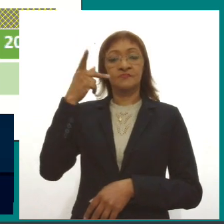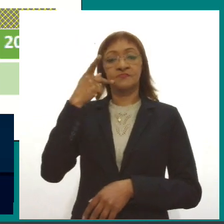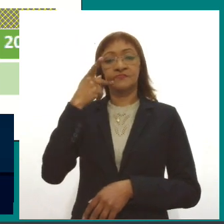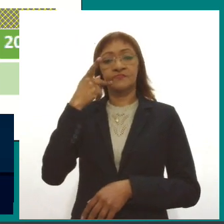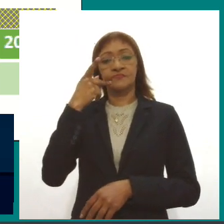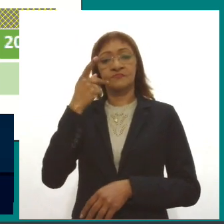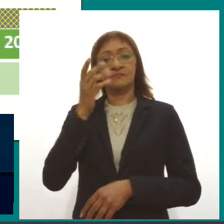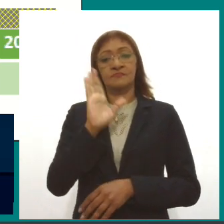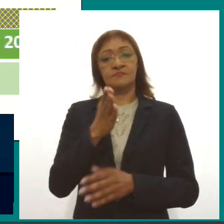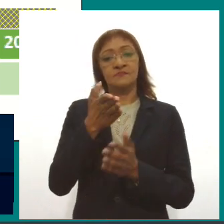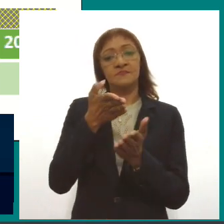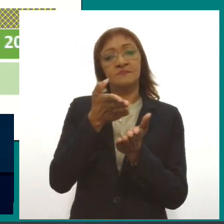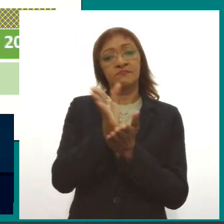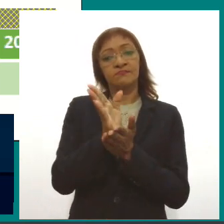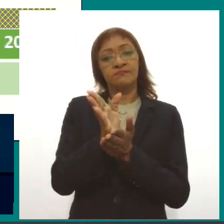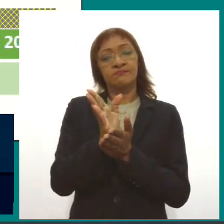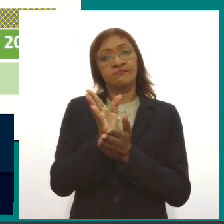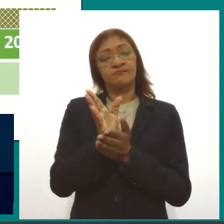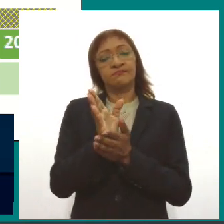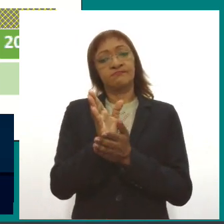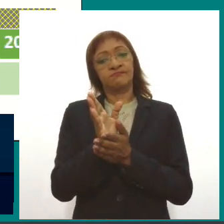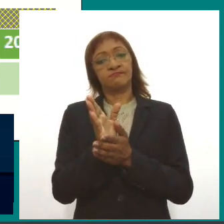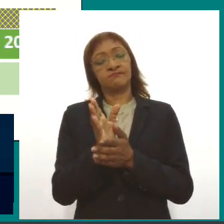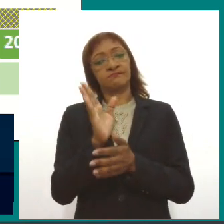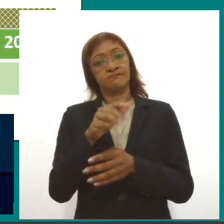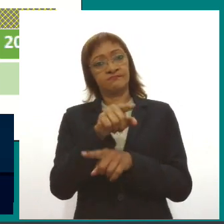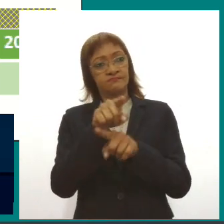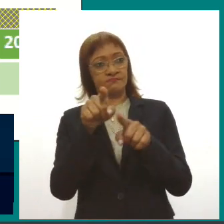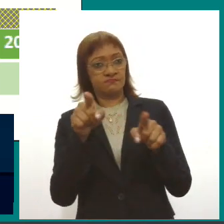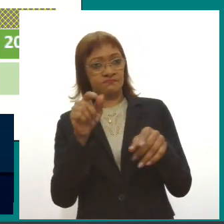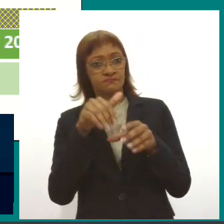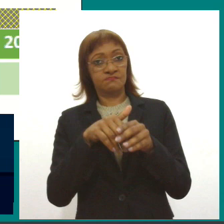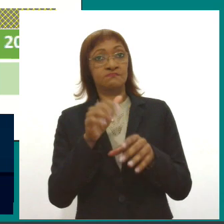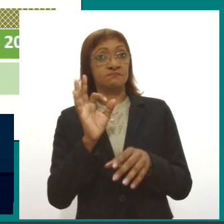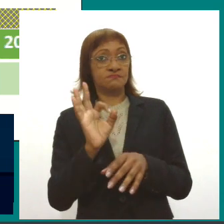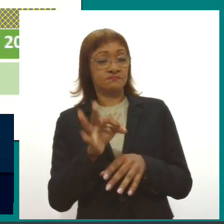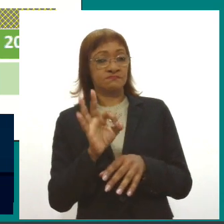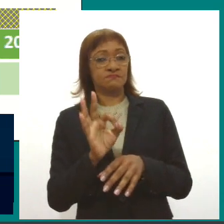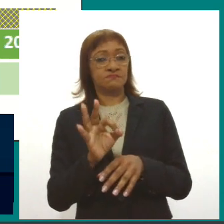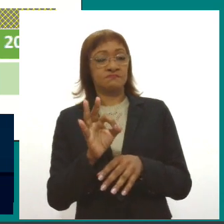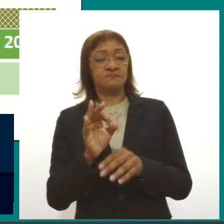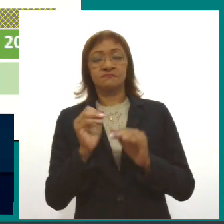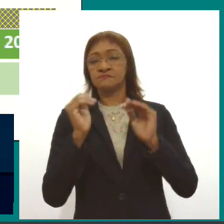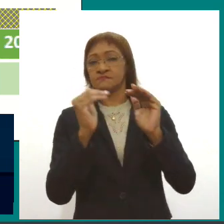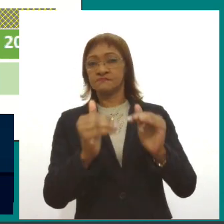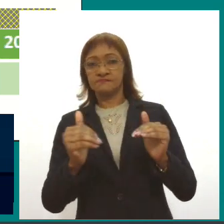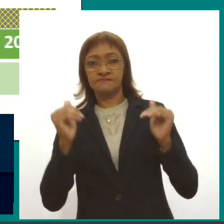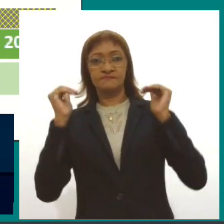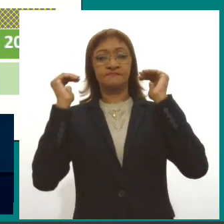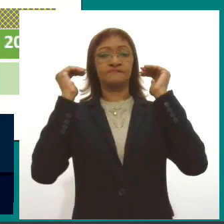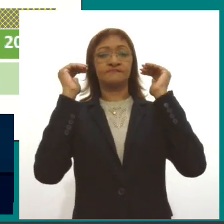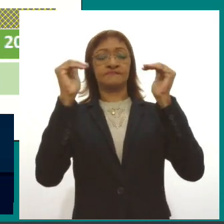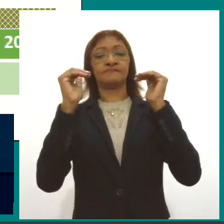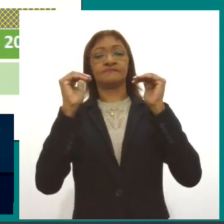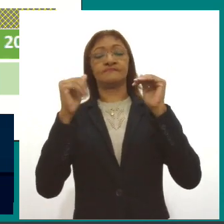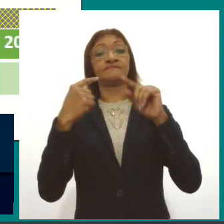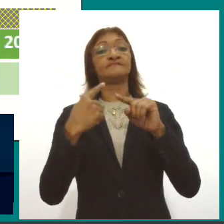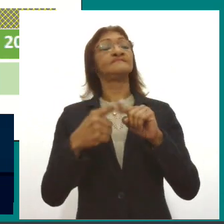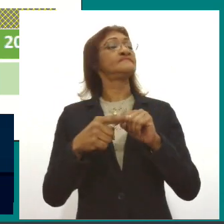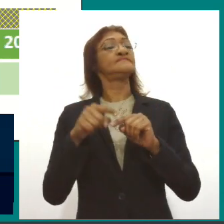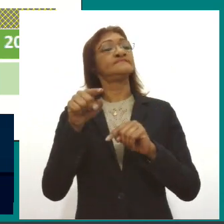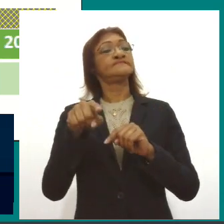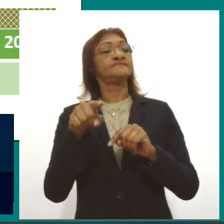vez aprovado pelos senhores, vai ser um avanço fenomenal na gestão ambiental do estado, porque ele vai